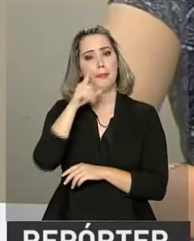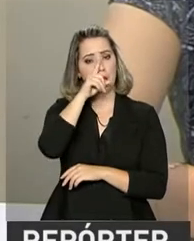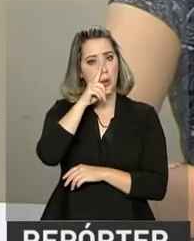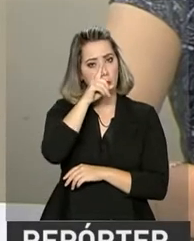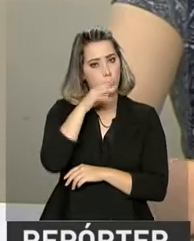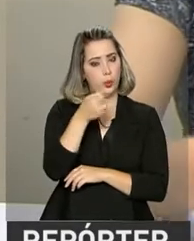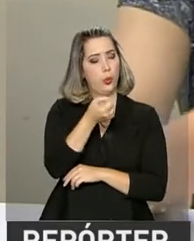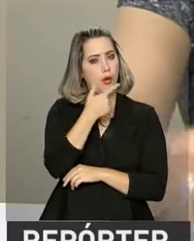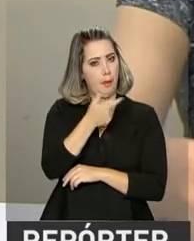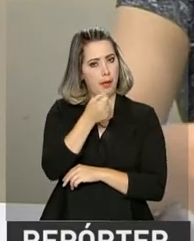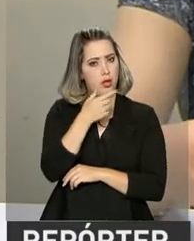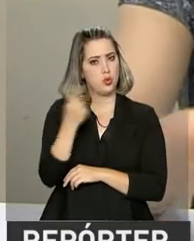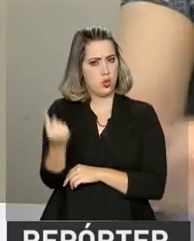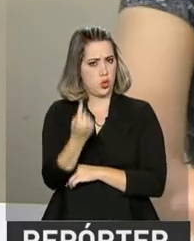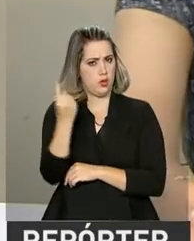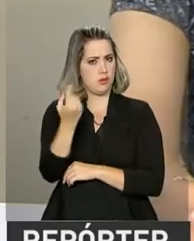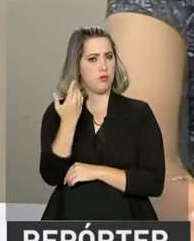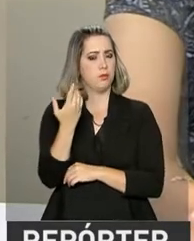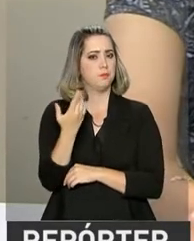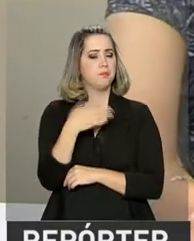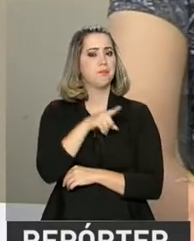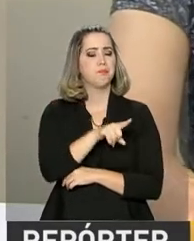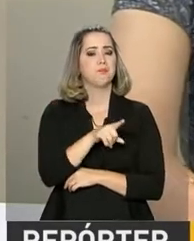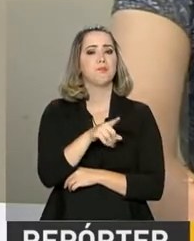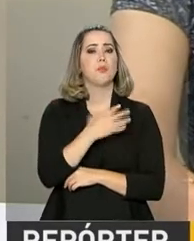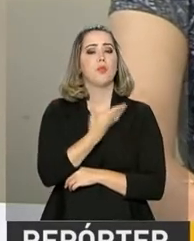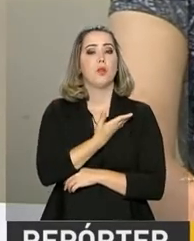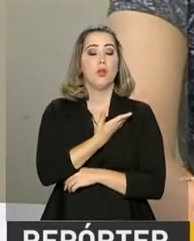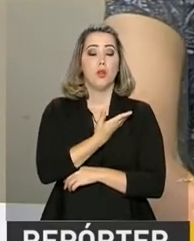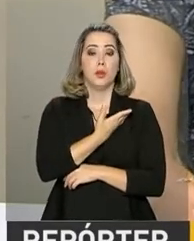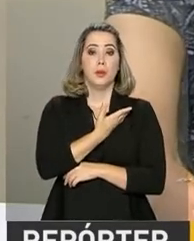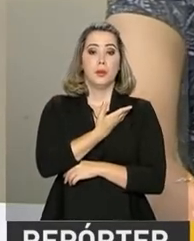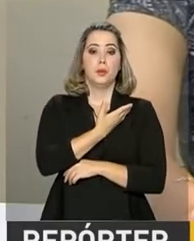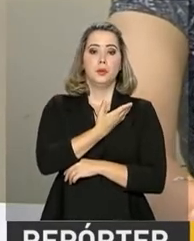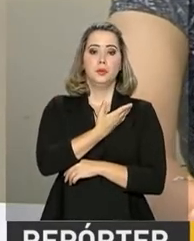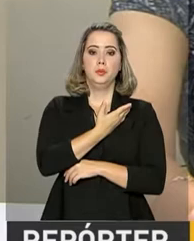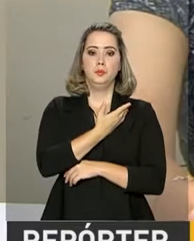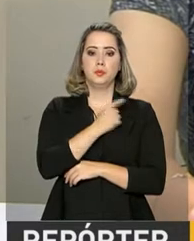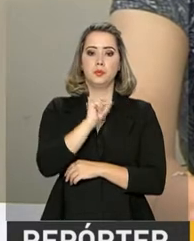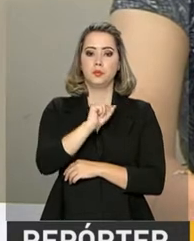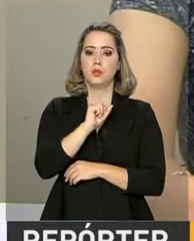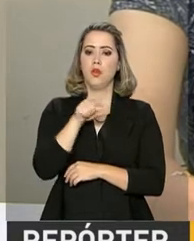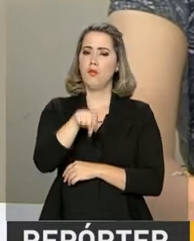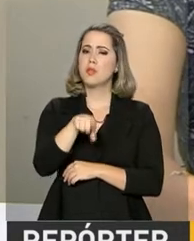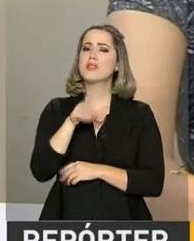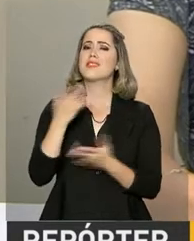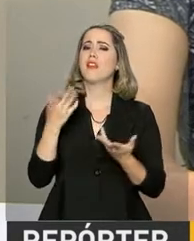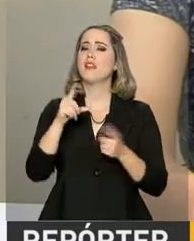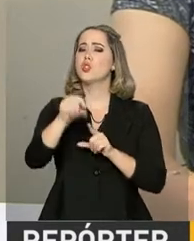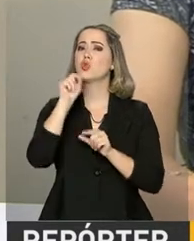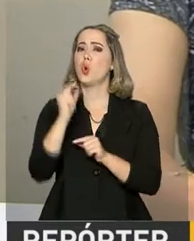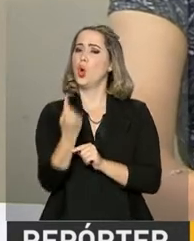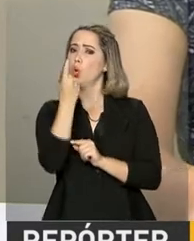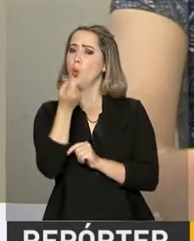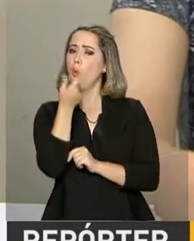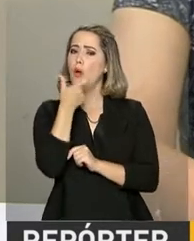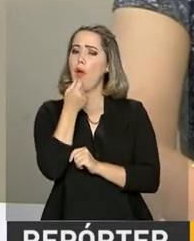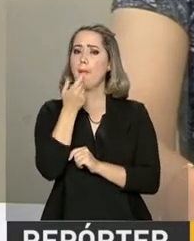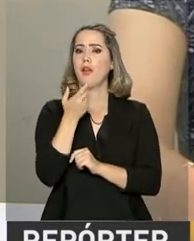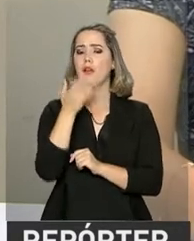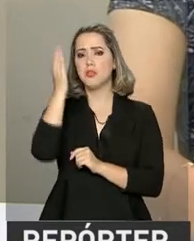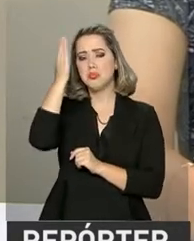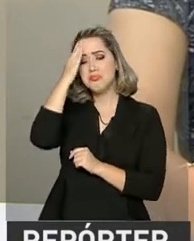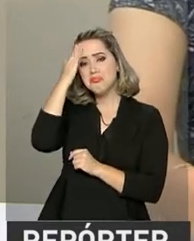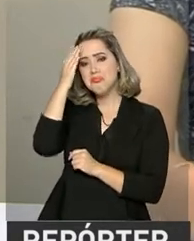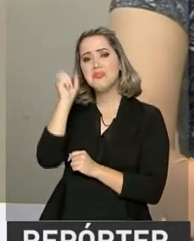você tá faz em média um medicamento para você utilizar e você não sabe o que é aquele medicamento pode causar